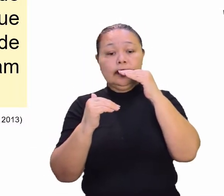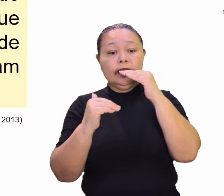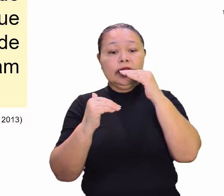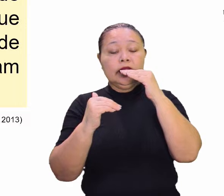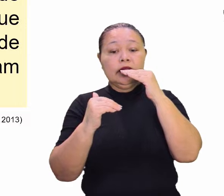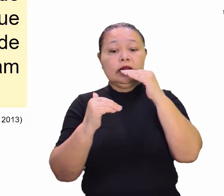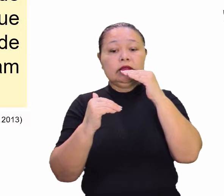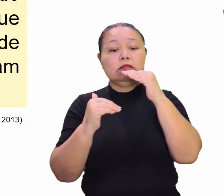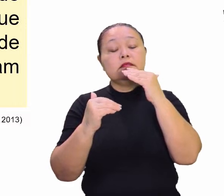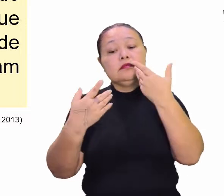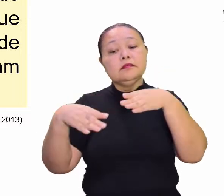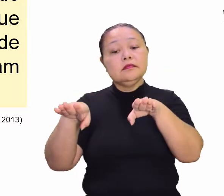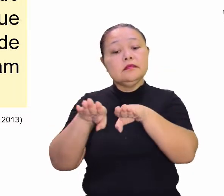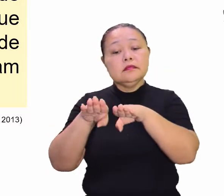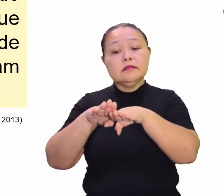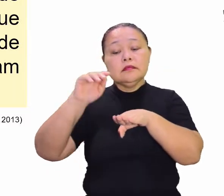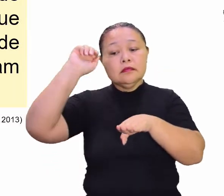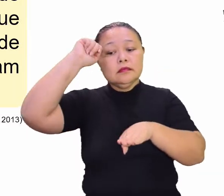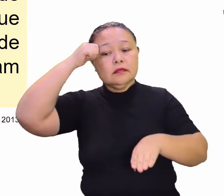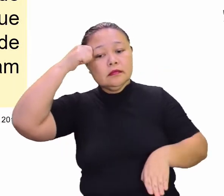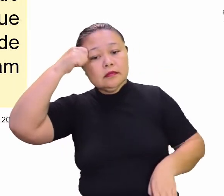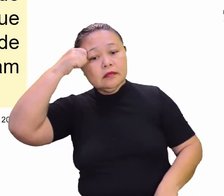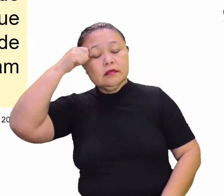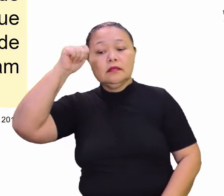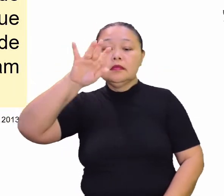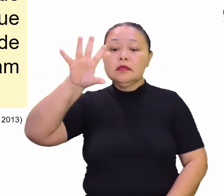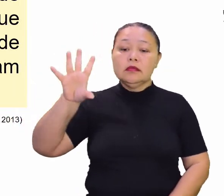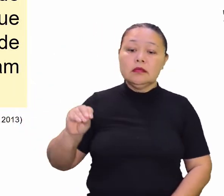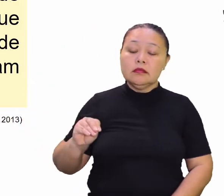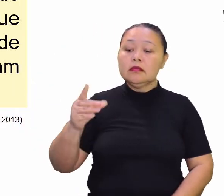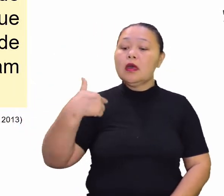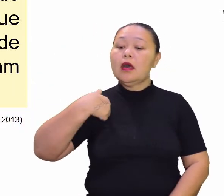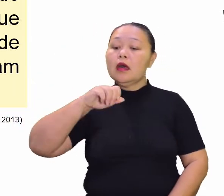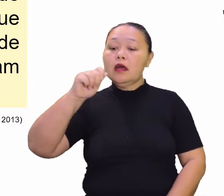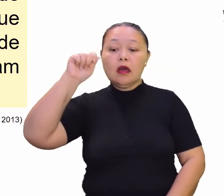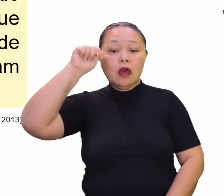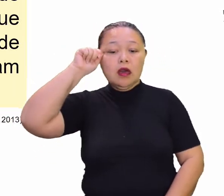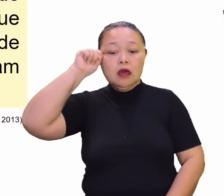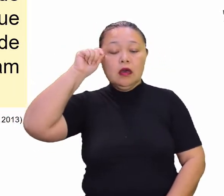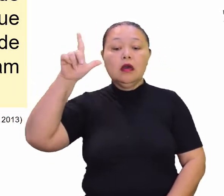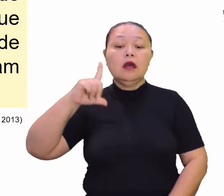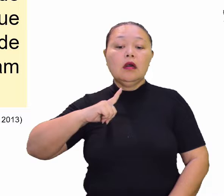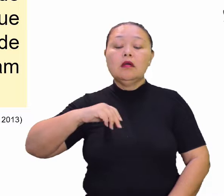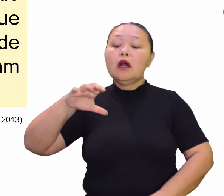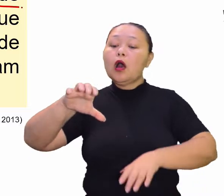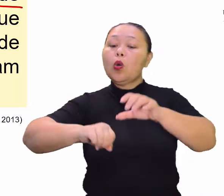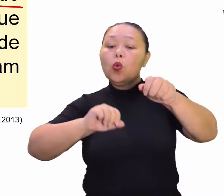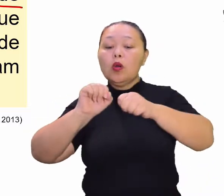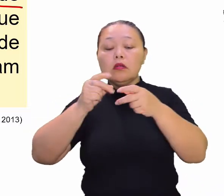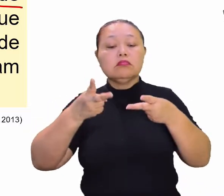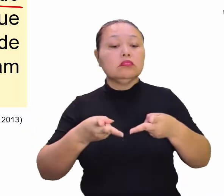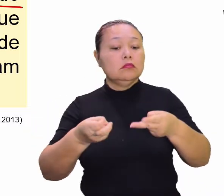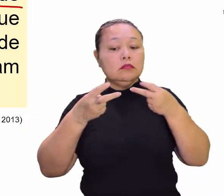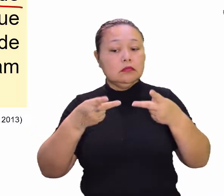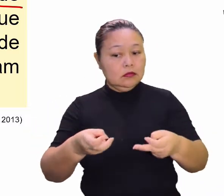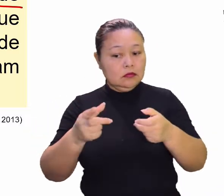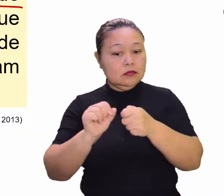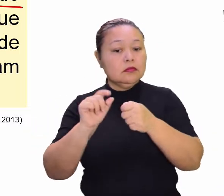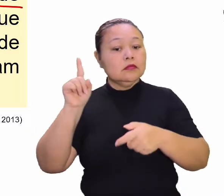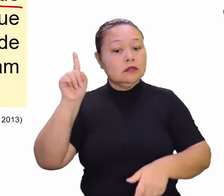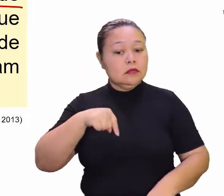subdesenvolvidos. Assim como na África, na Ásia, América Latina, prevaleceram as colônias de exploração. Então, essas